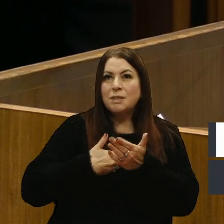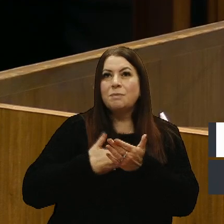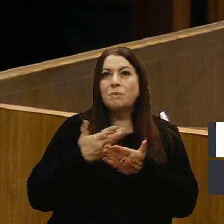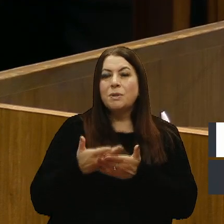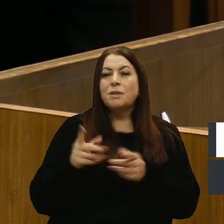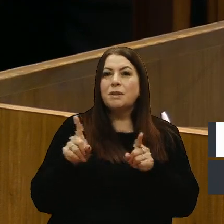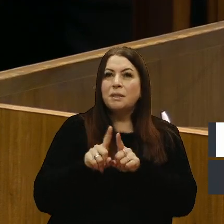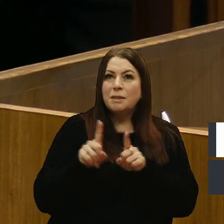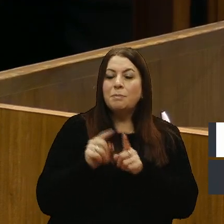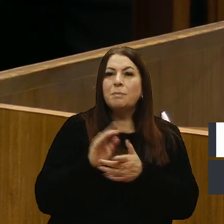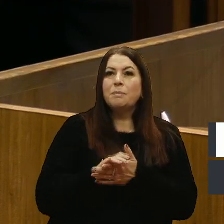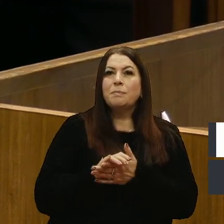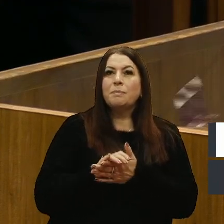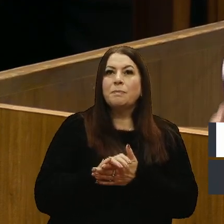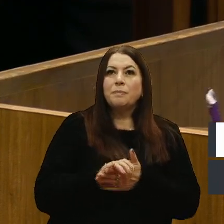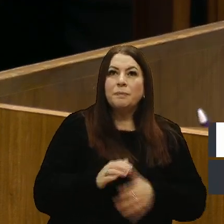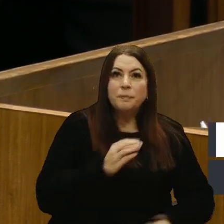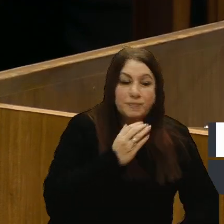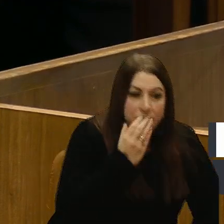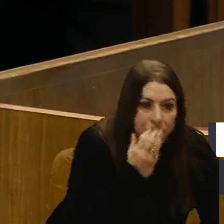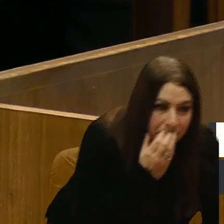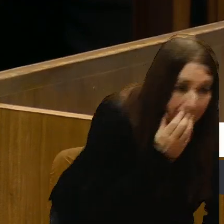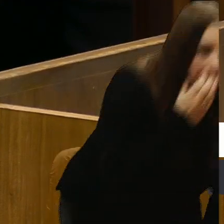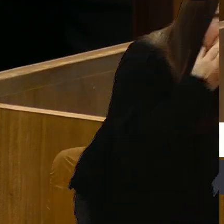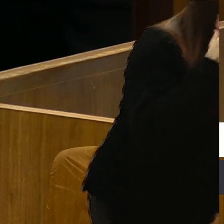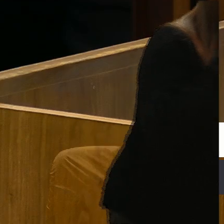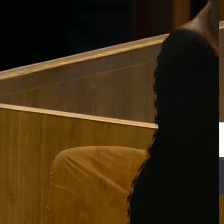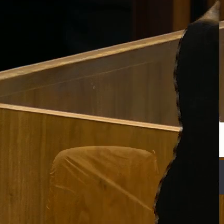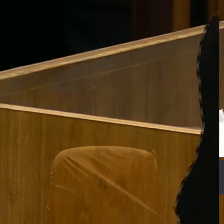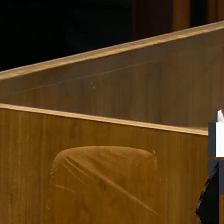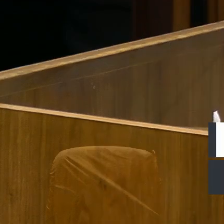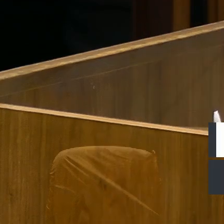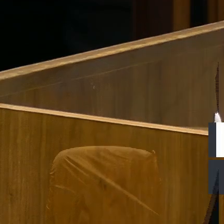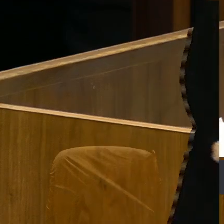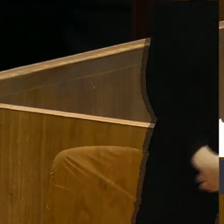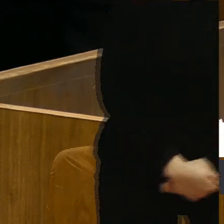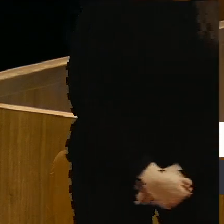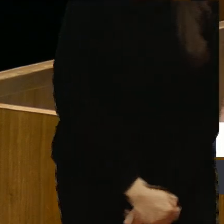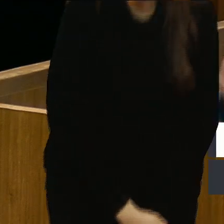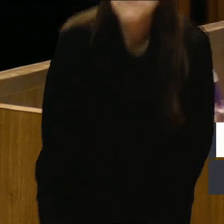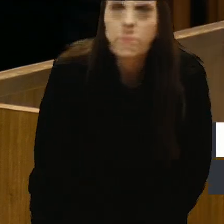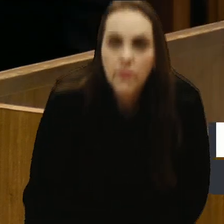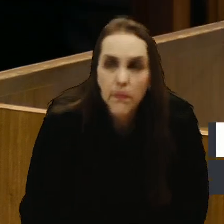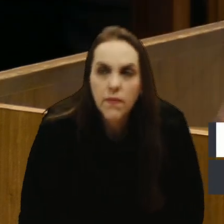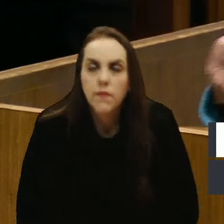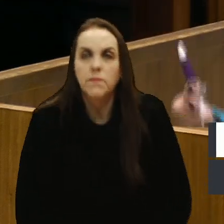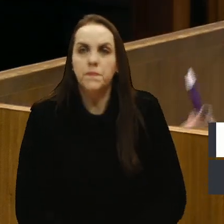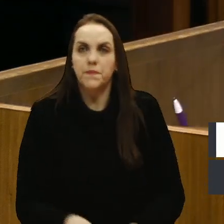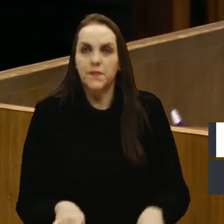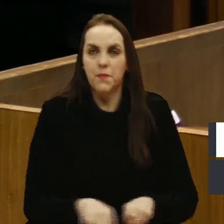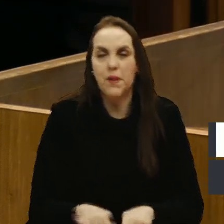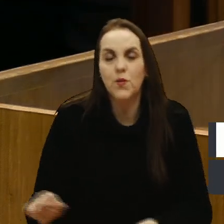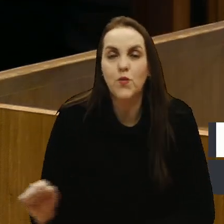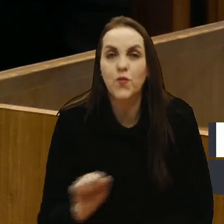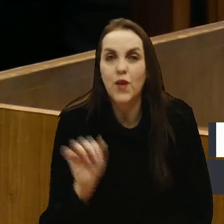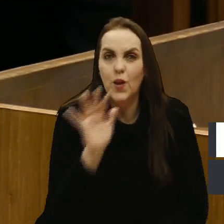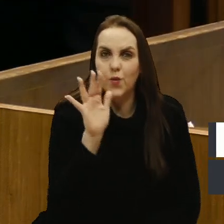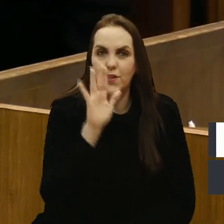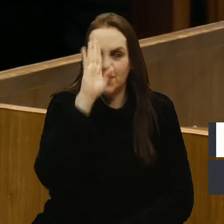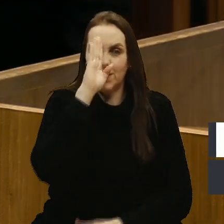e também que reforçava valores que a gente acredita muito, que estão na família, que estão